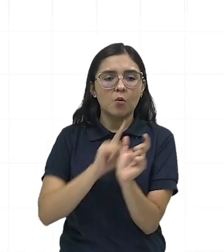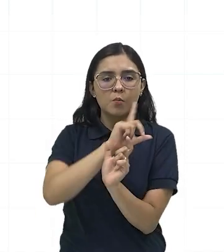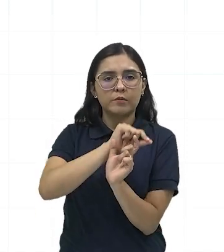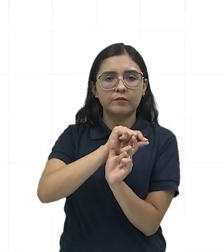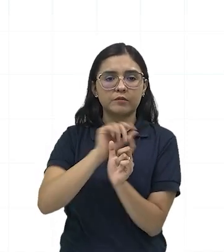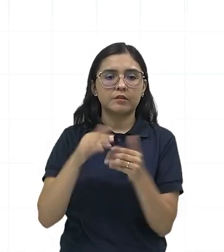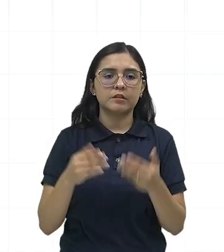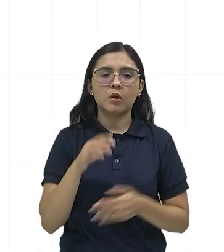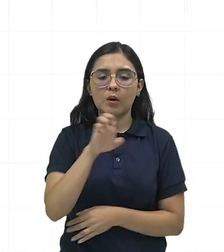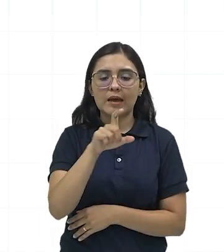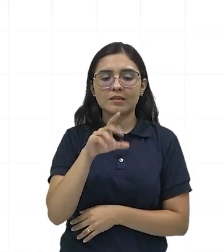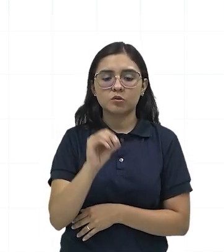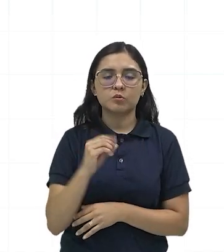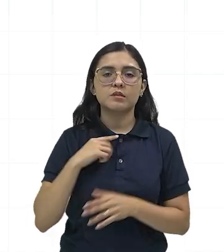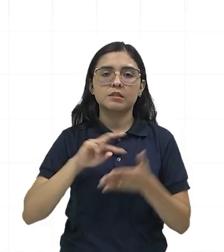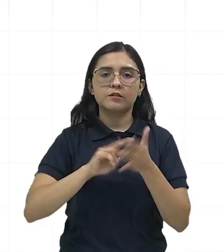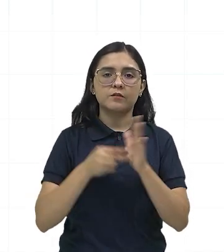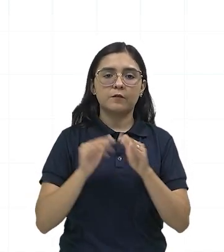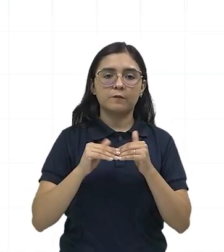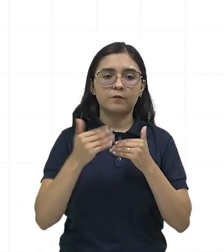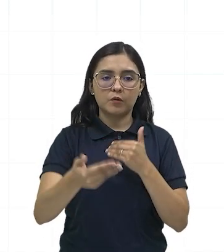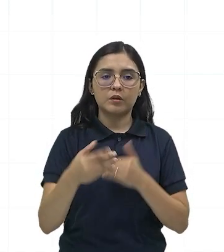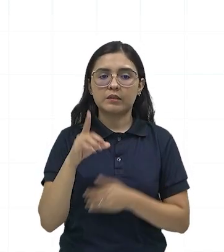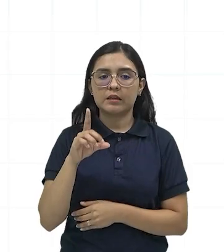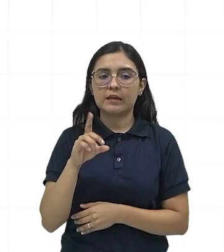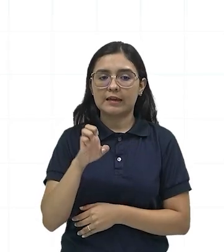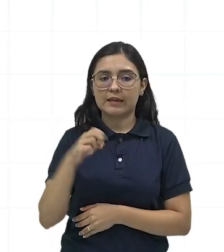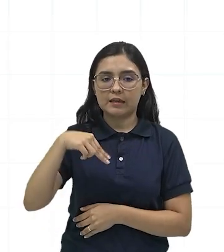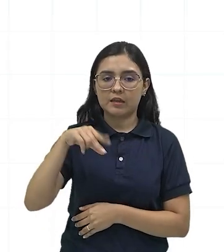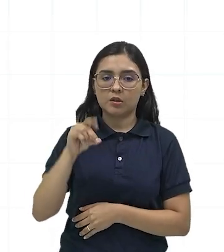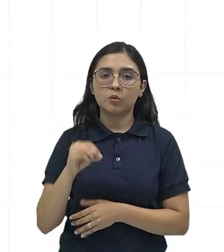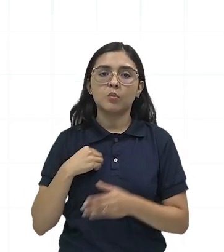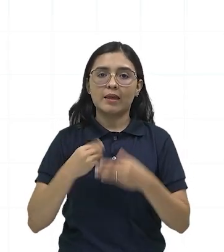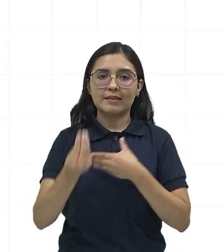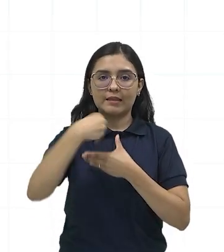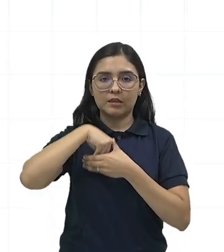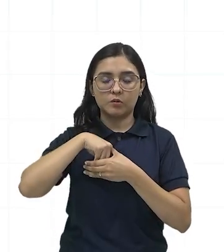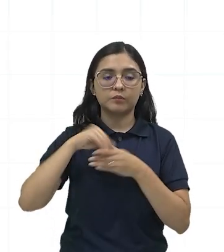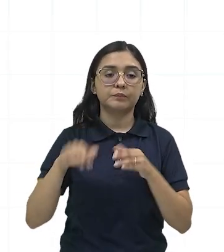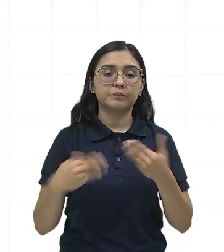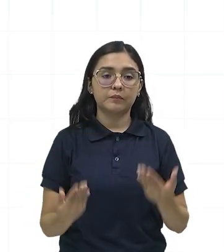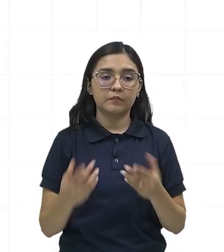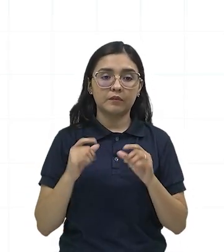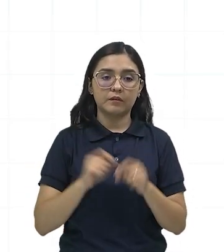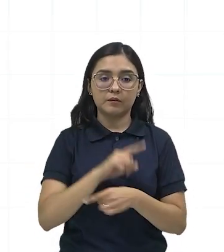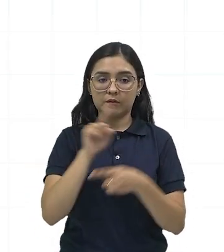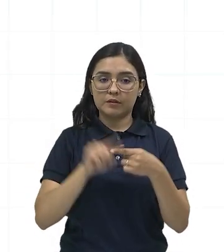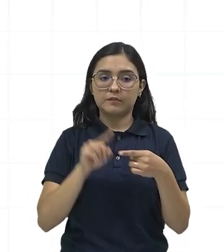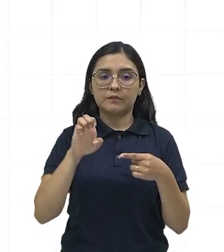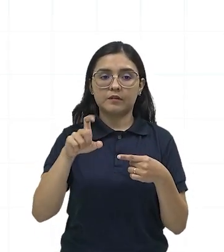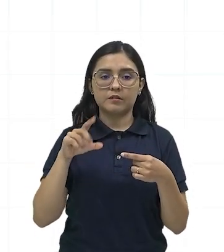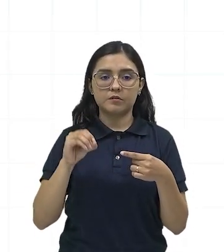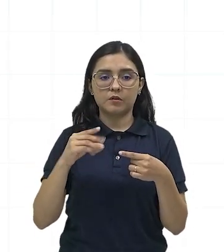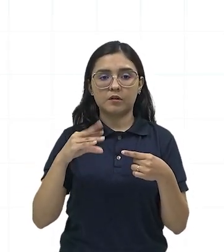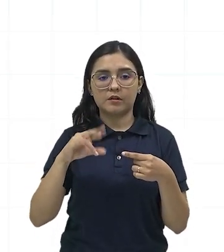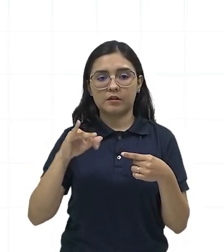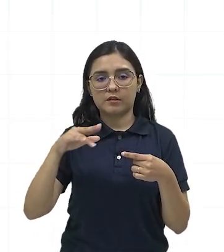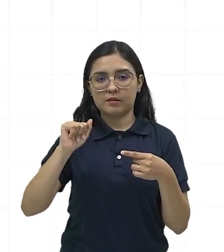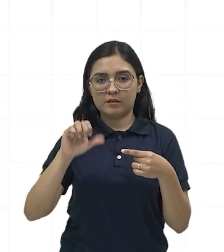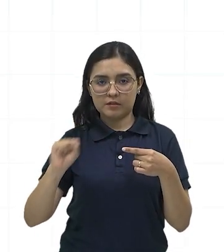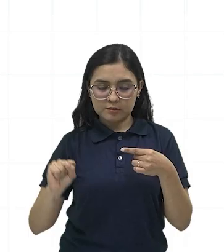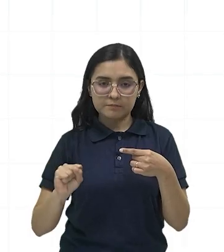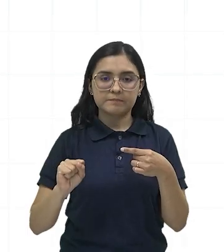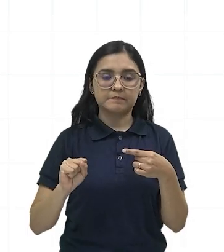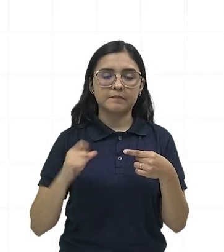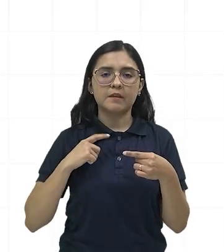Então, exo é fora, endo é dentro. Então, as glândulas do tipo exócrinas, elas